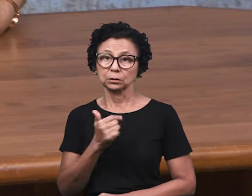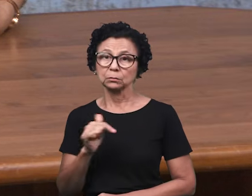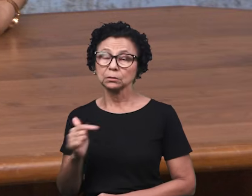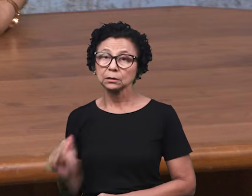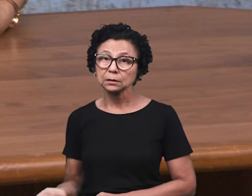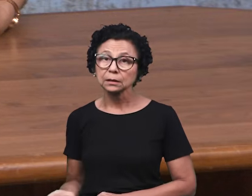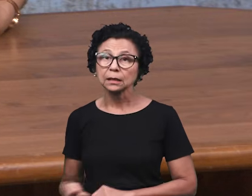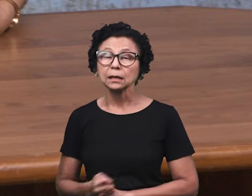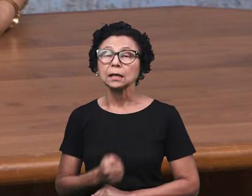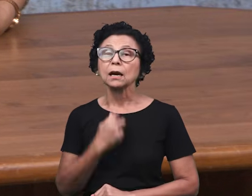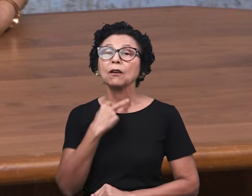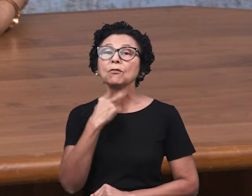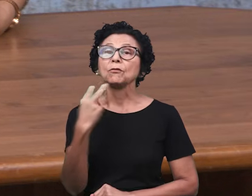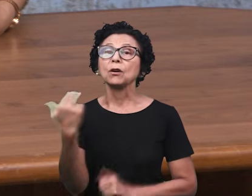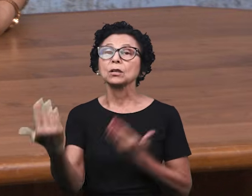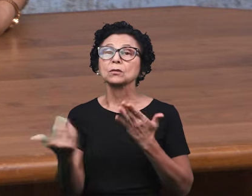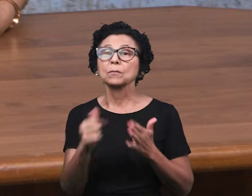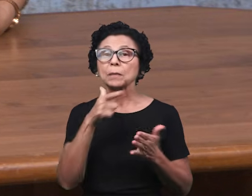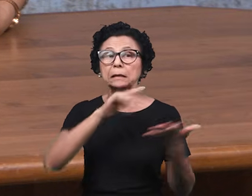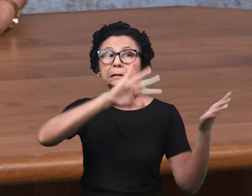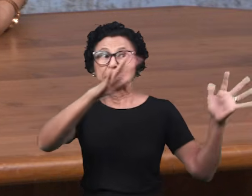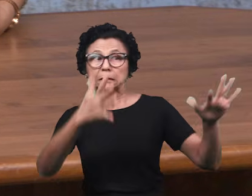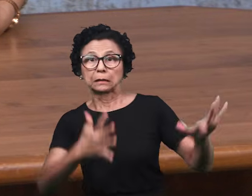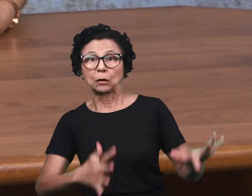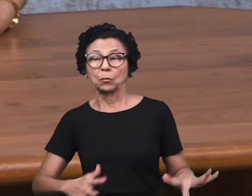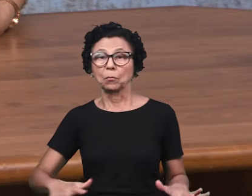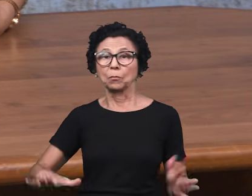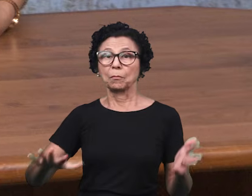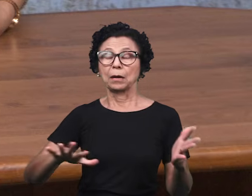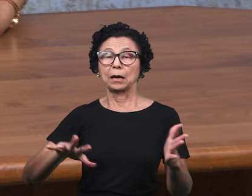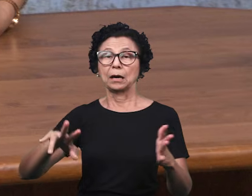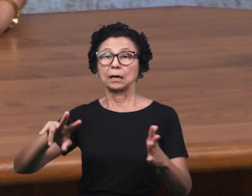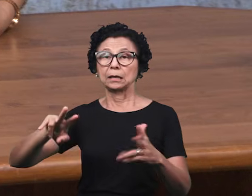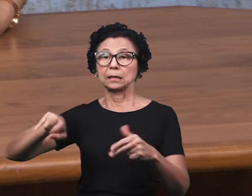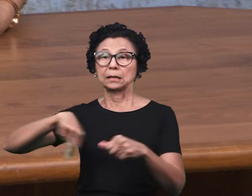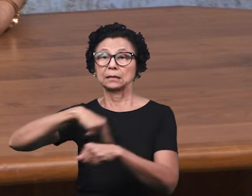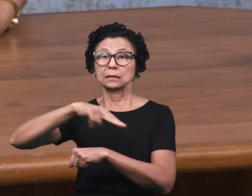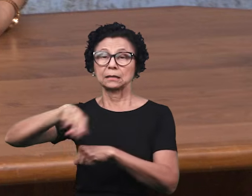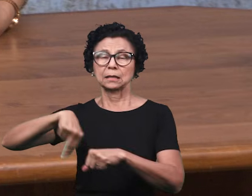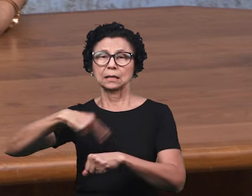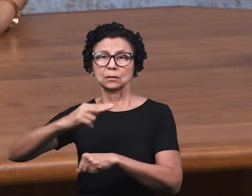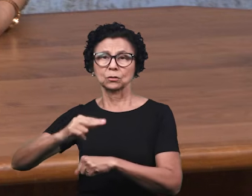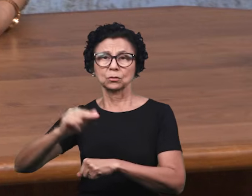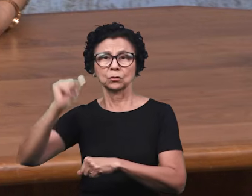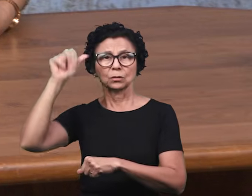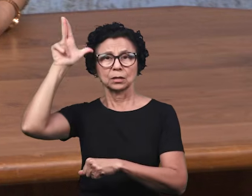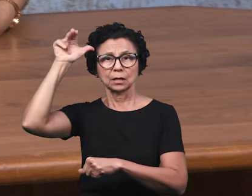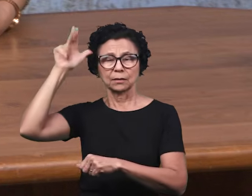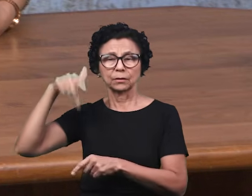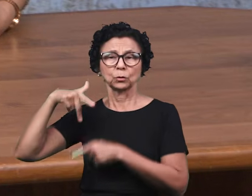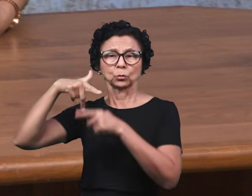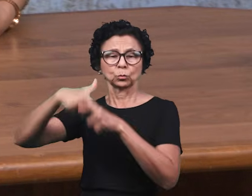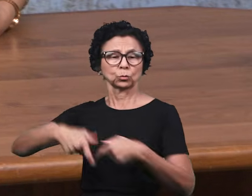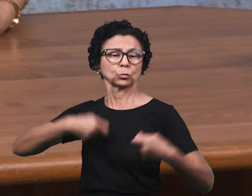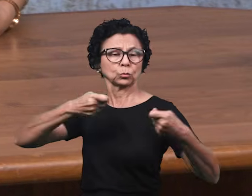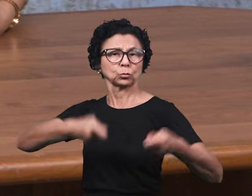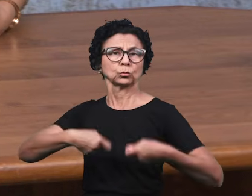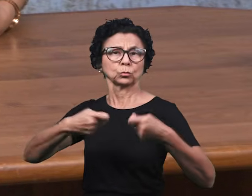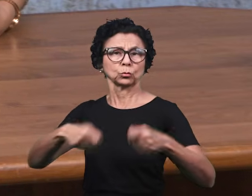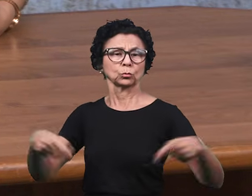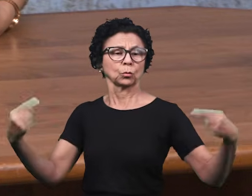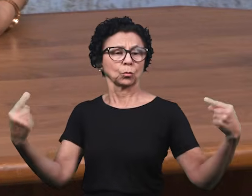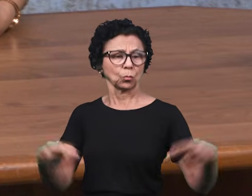e em cavalos irão montados, dispostos como homens de guerra contra ti, ó filha de